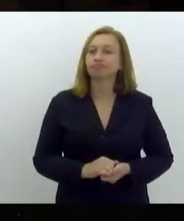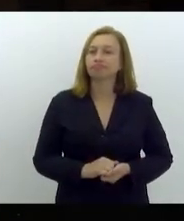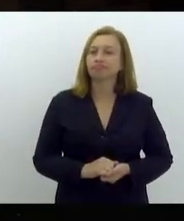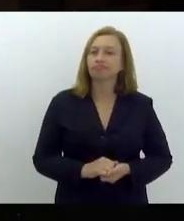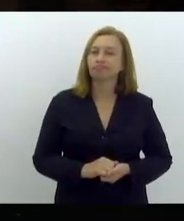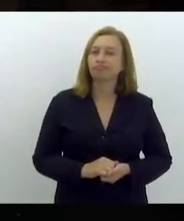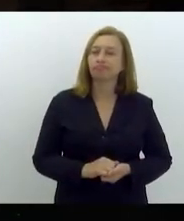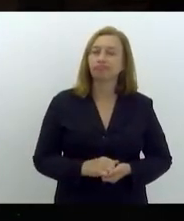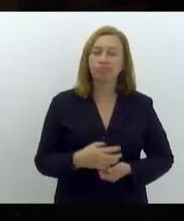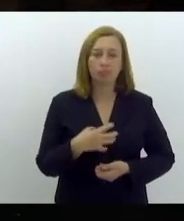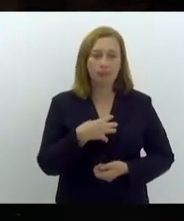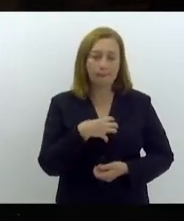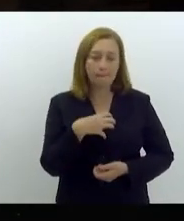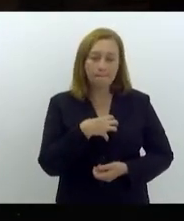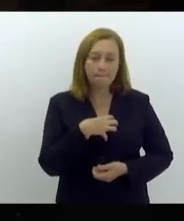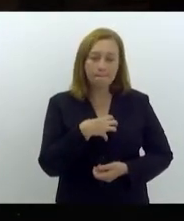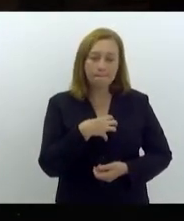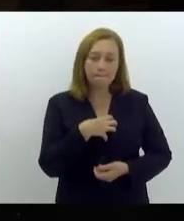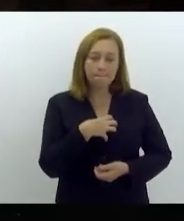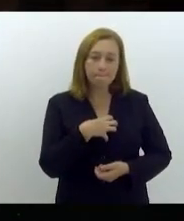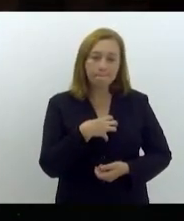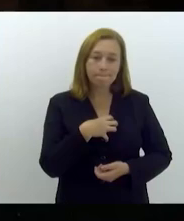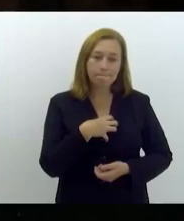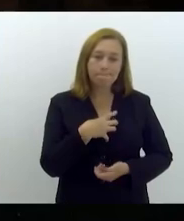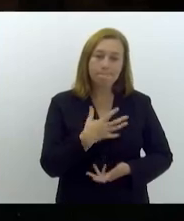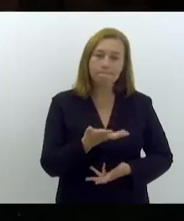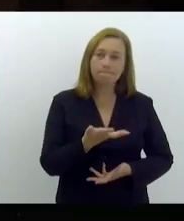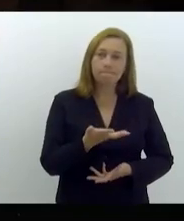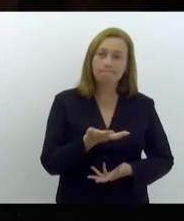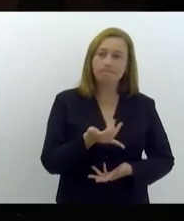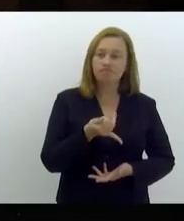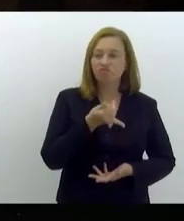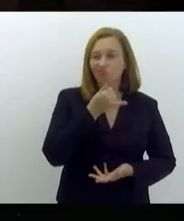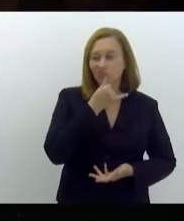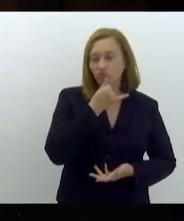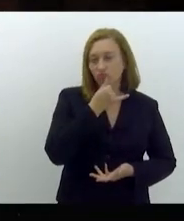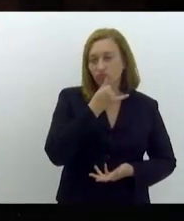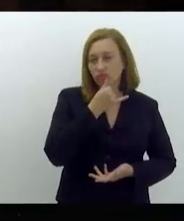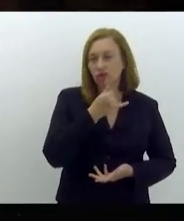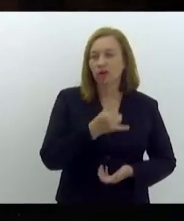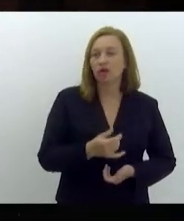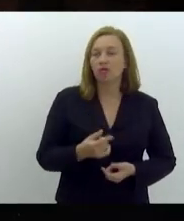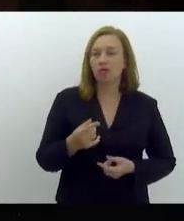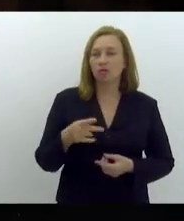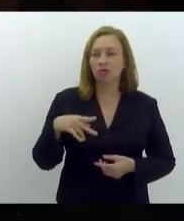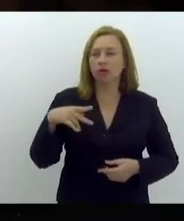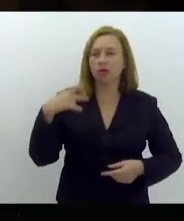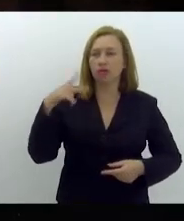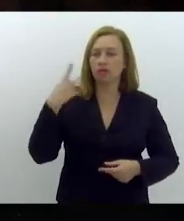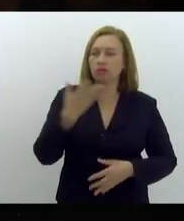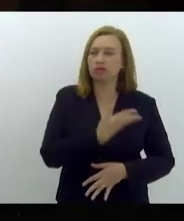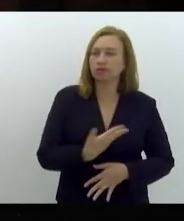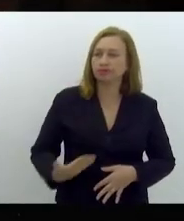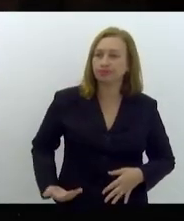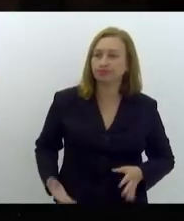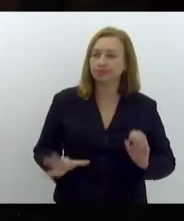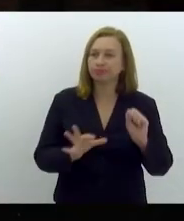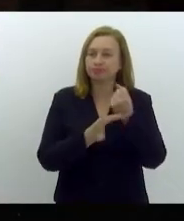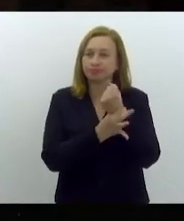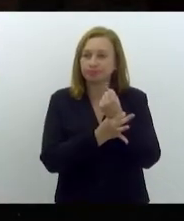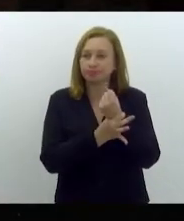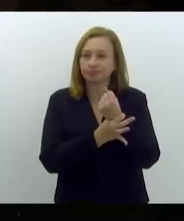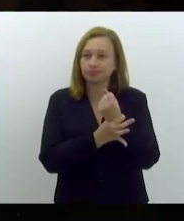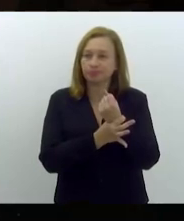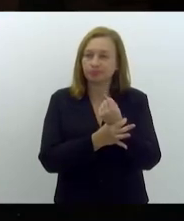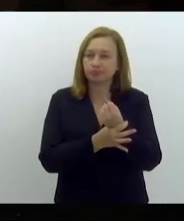nesse sentido nos causa enorme consternação a política pública de segurança implementada